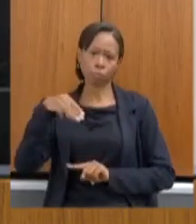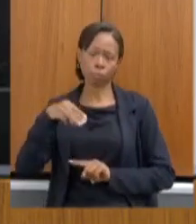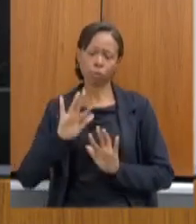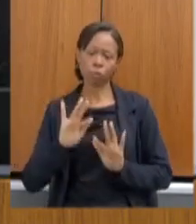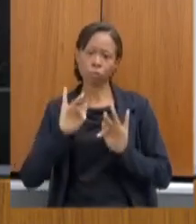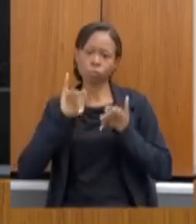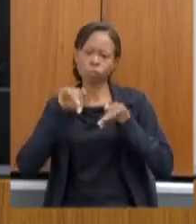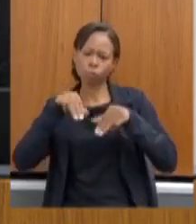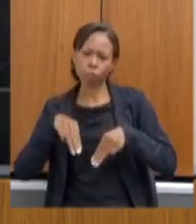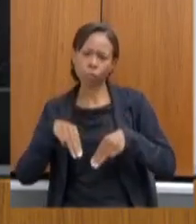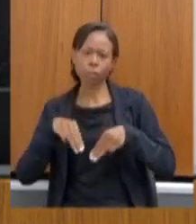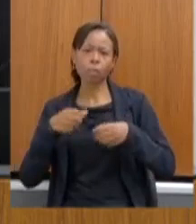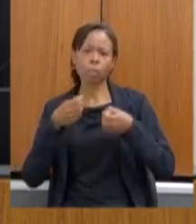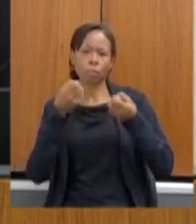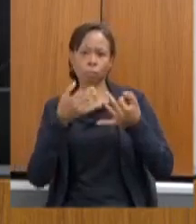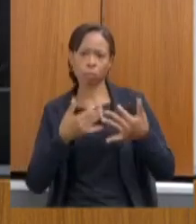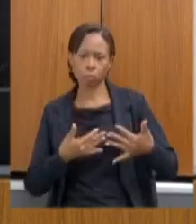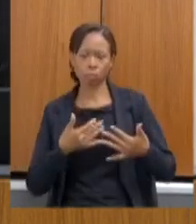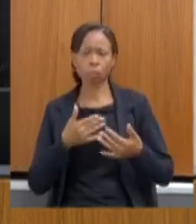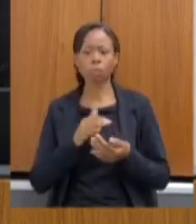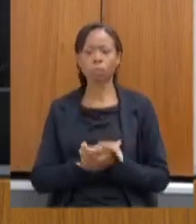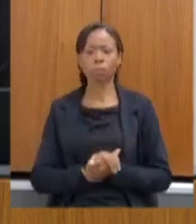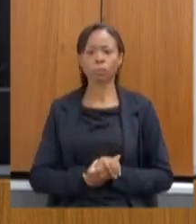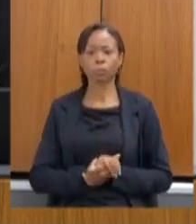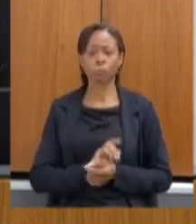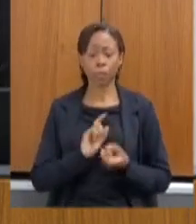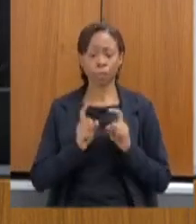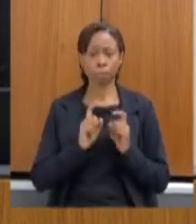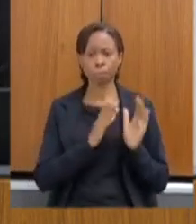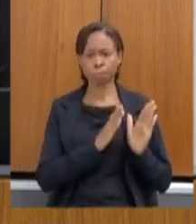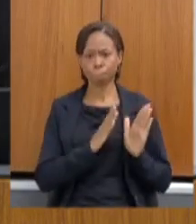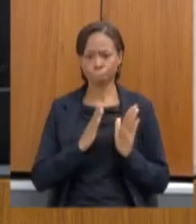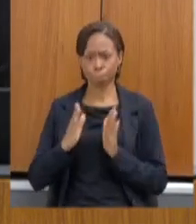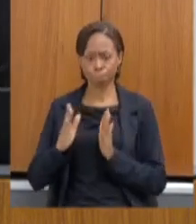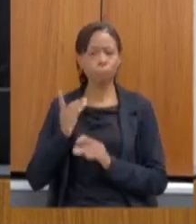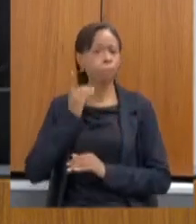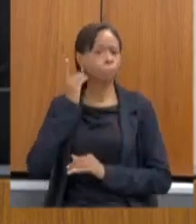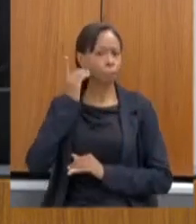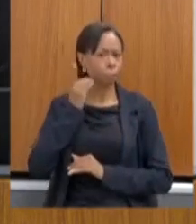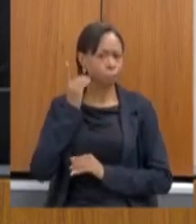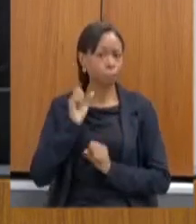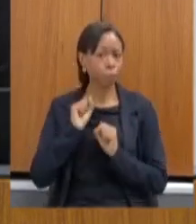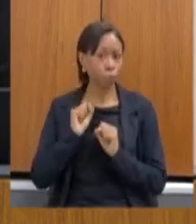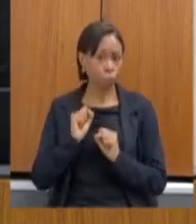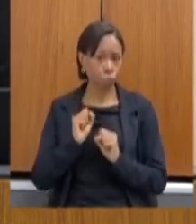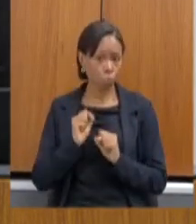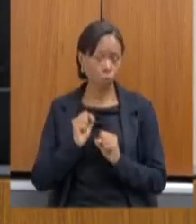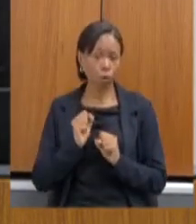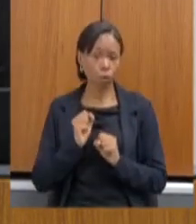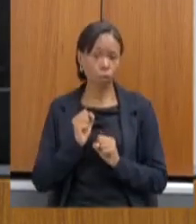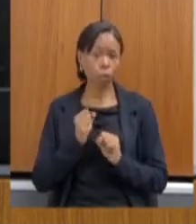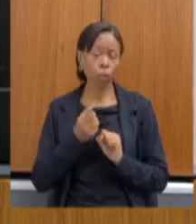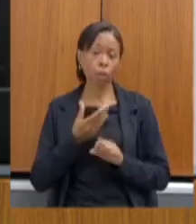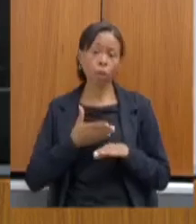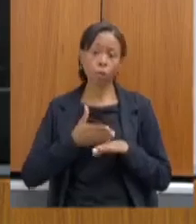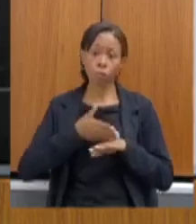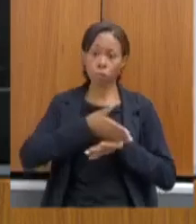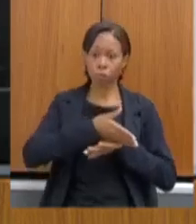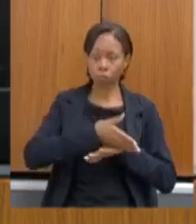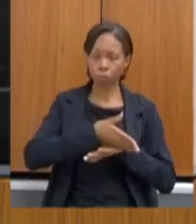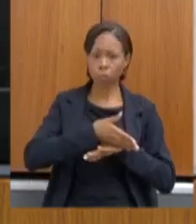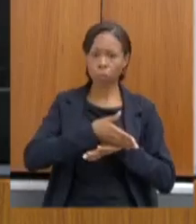finais no decorrer da reunião as deputadas e os deputados poderão apresentar na comissão de Minas e energia